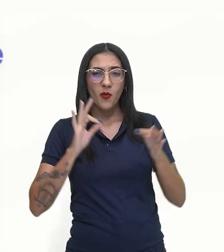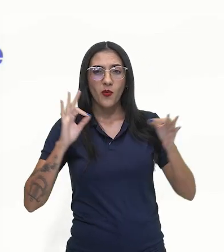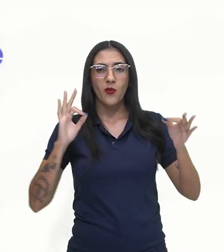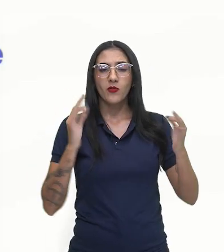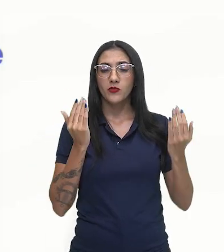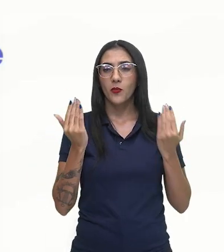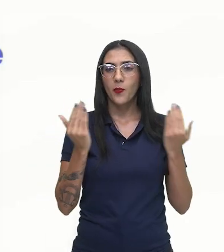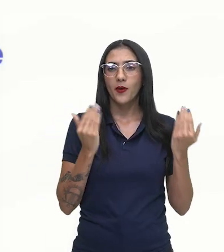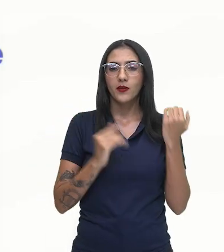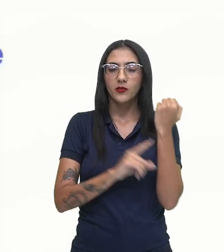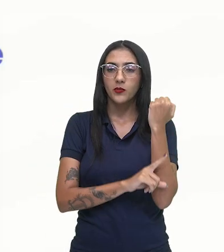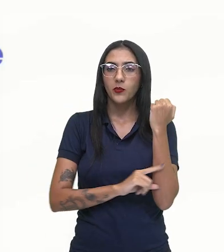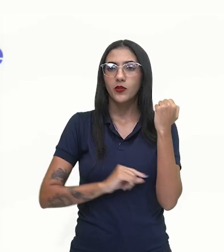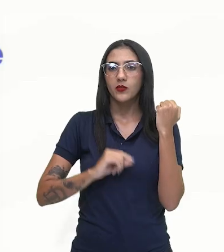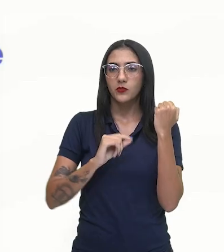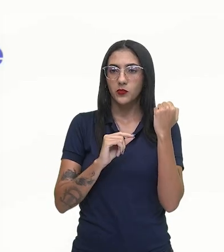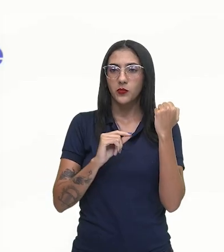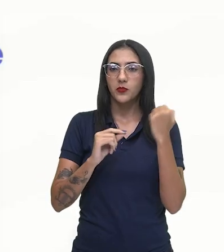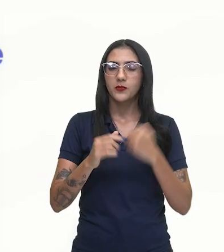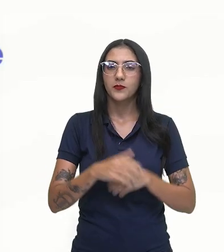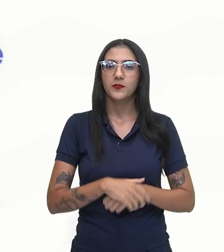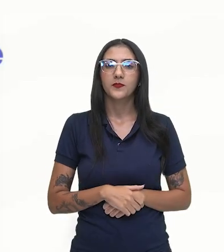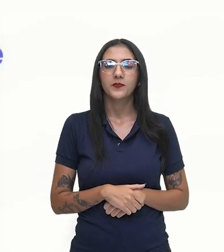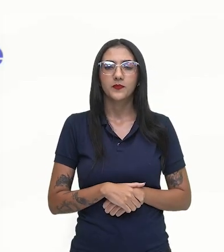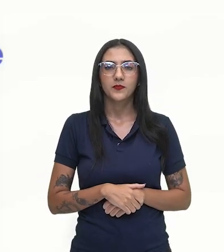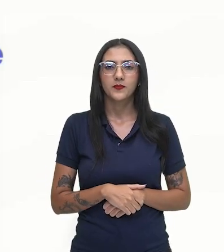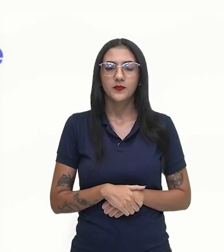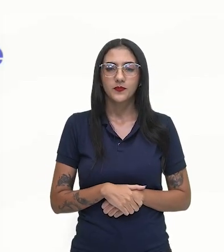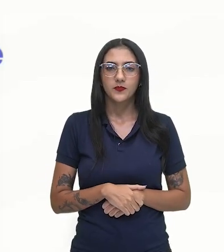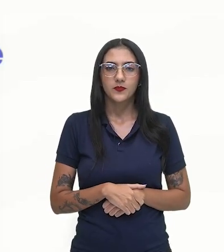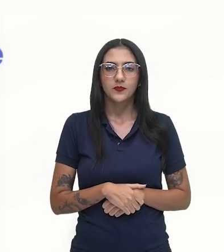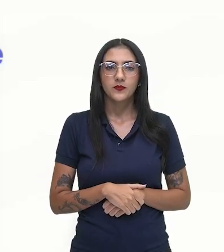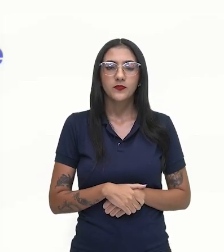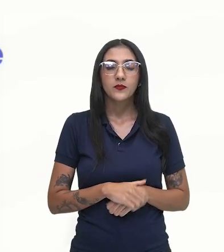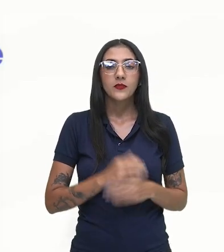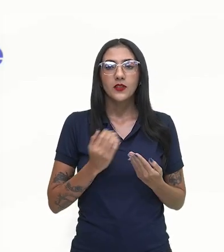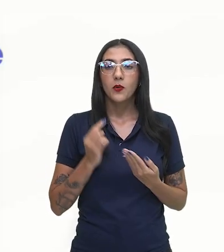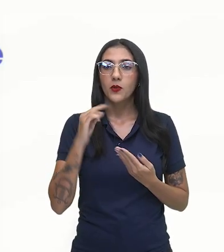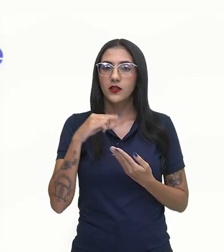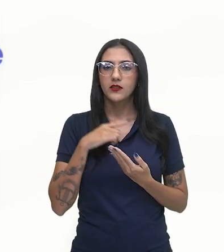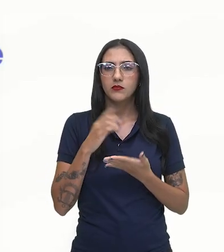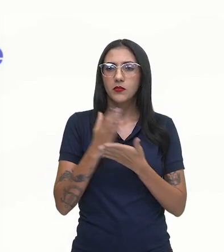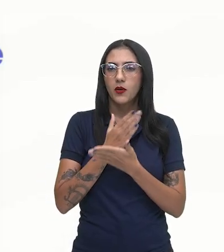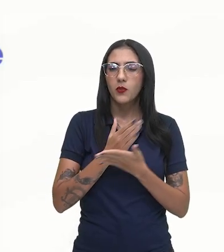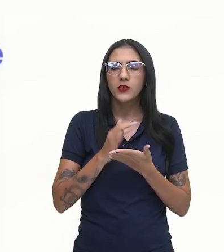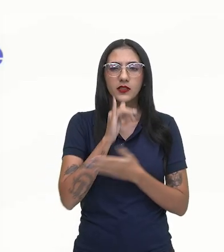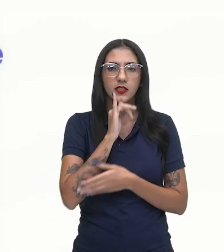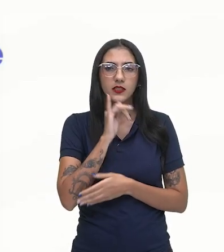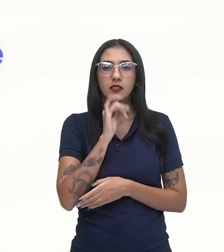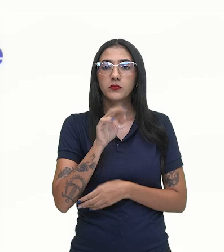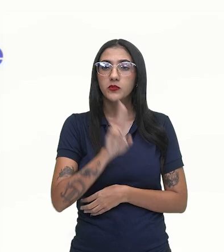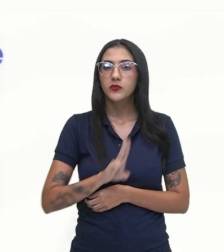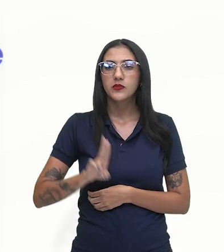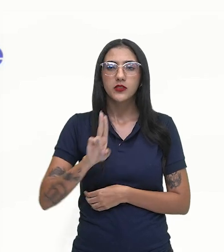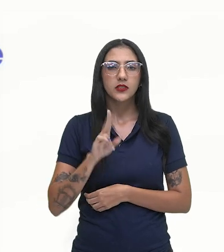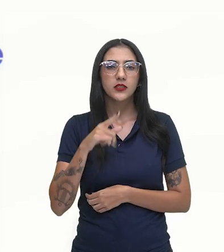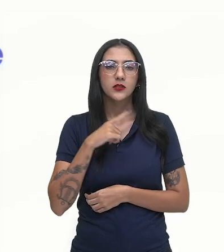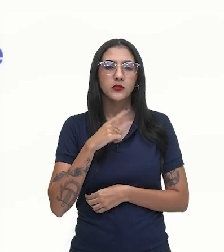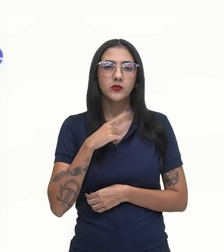que Iranduba, de onde eu estou, ok? Então, esses são os exemplos falando aí sobre